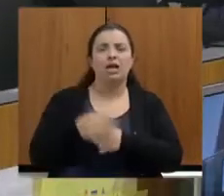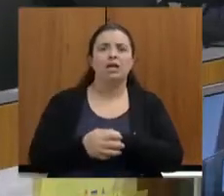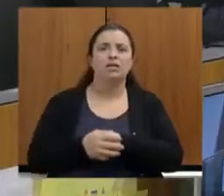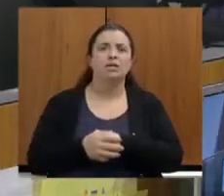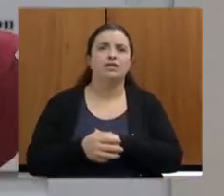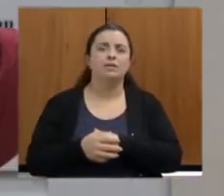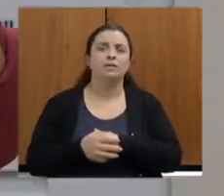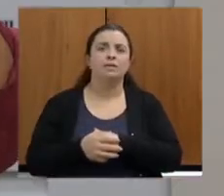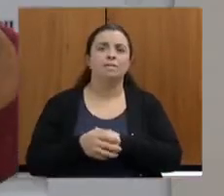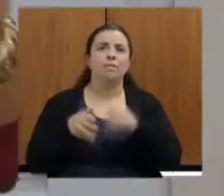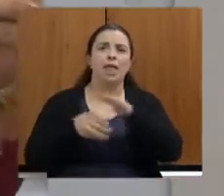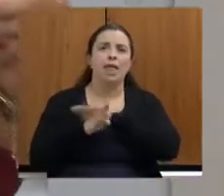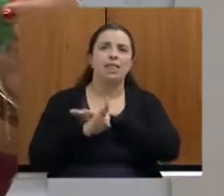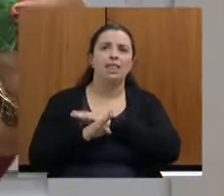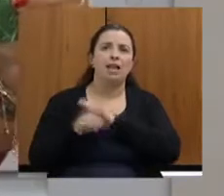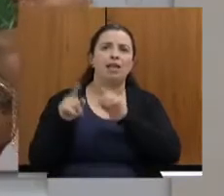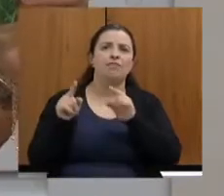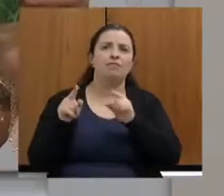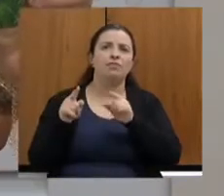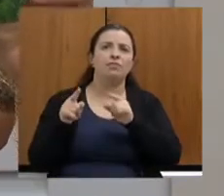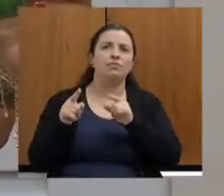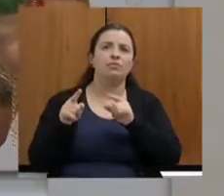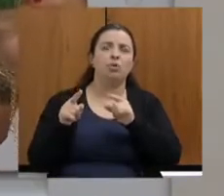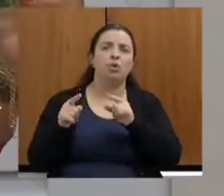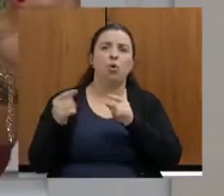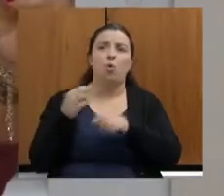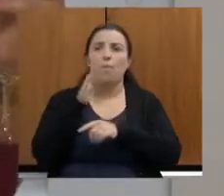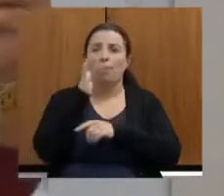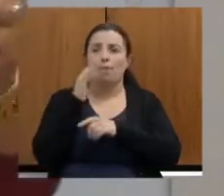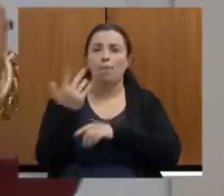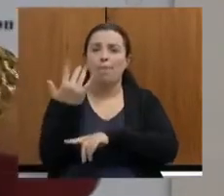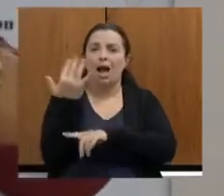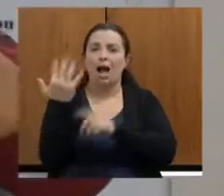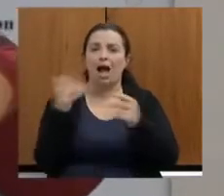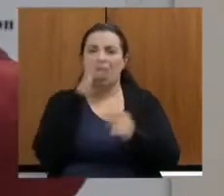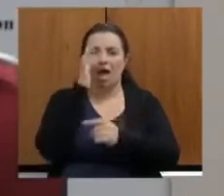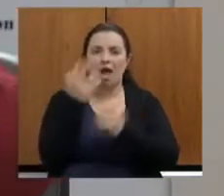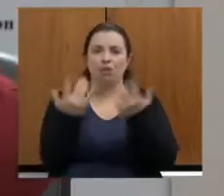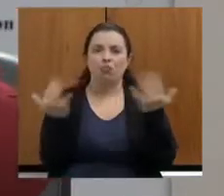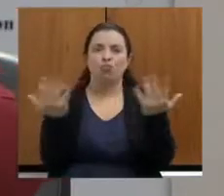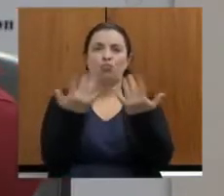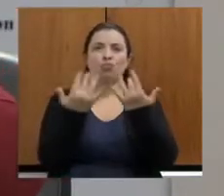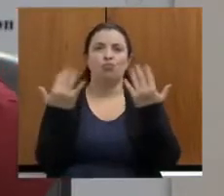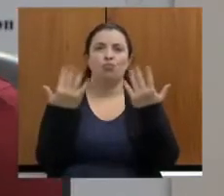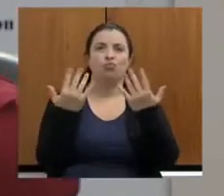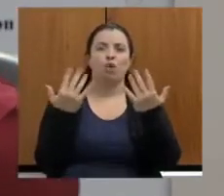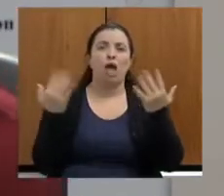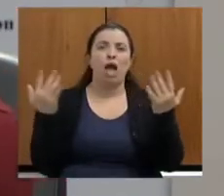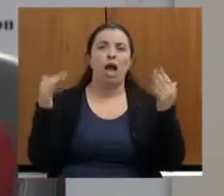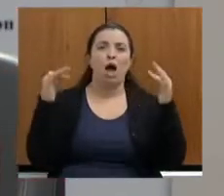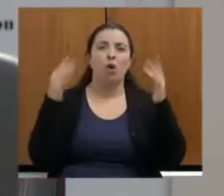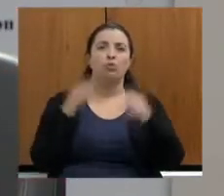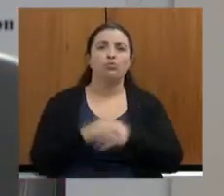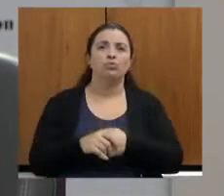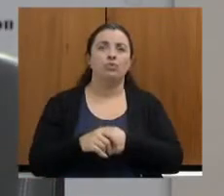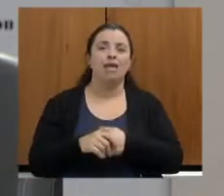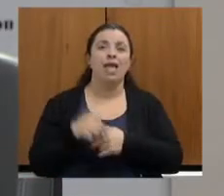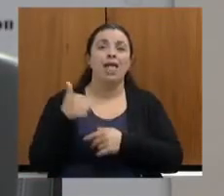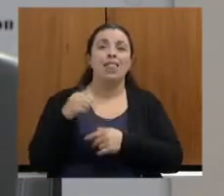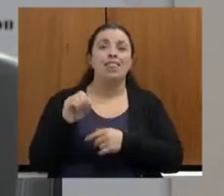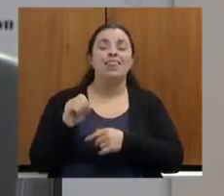dos piquetes tampando as vacas era essa condição minha de trabalho 10 vacas eu colocava por hectare